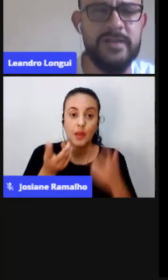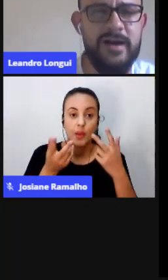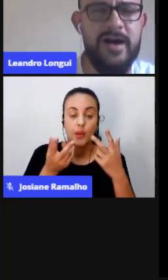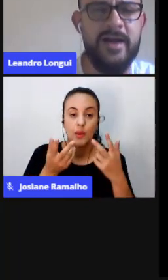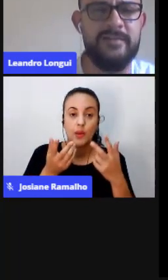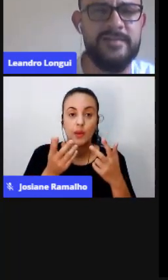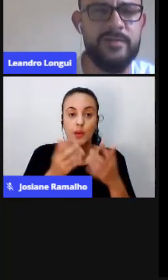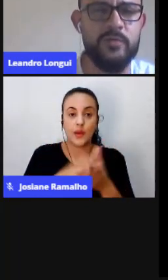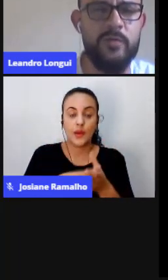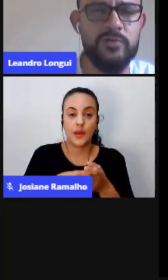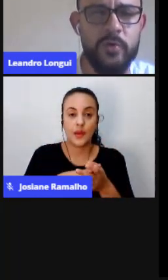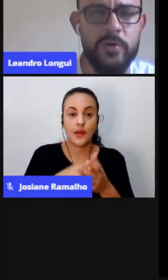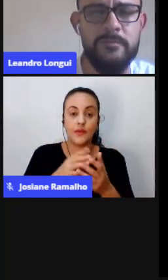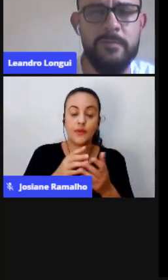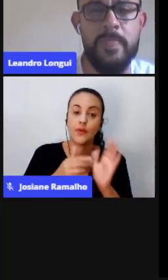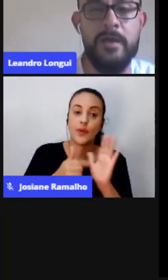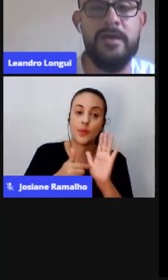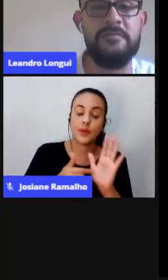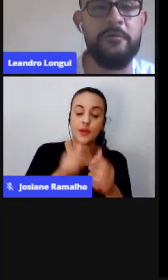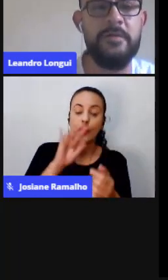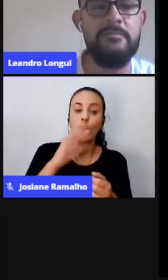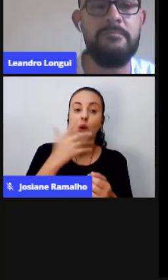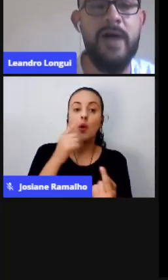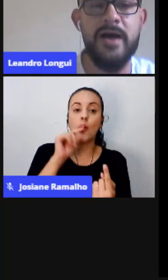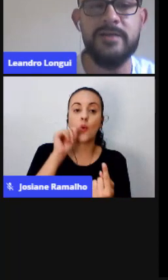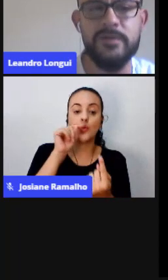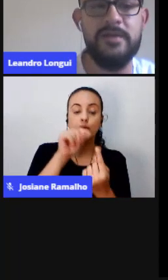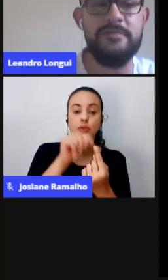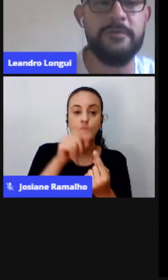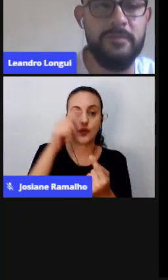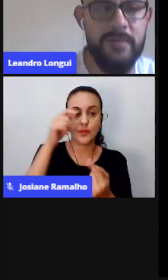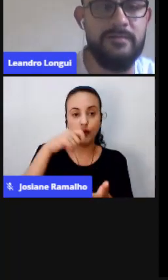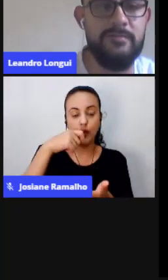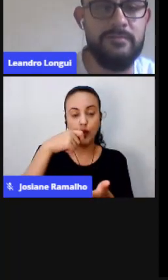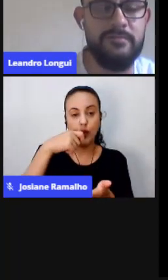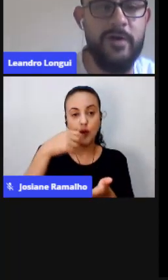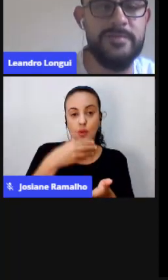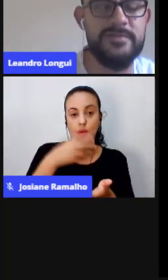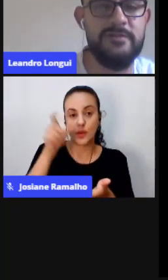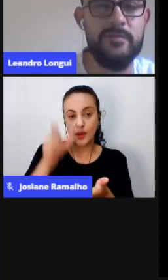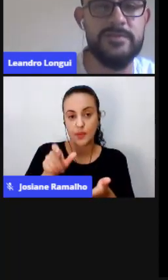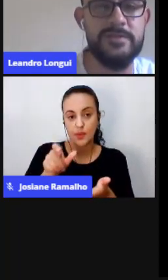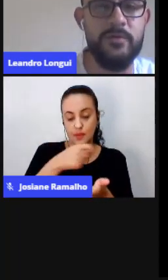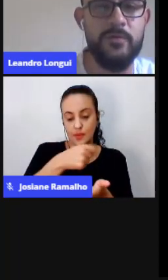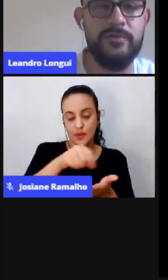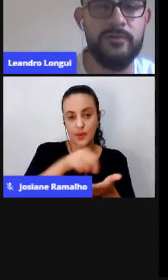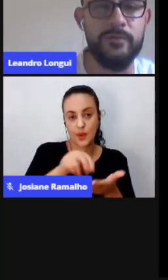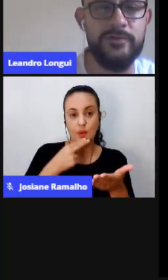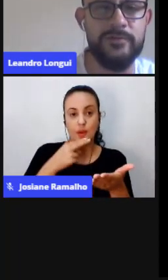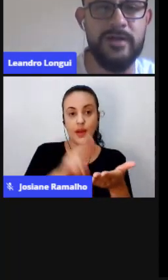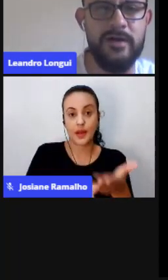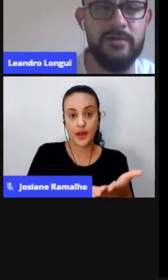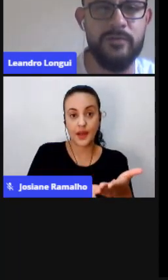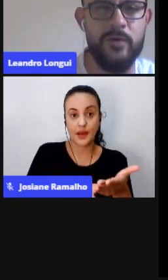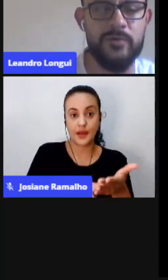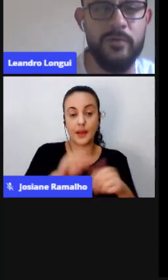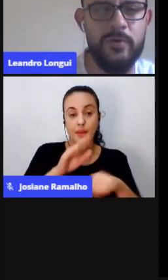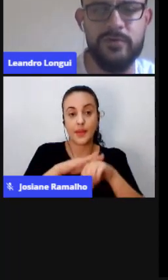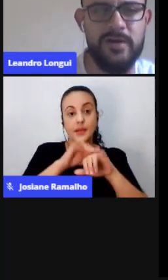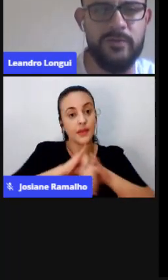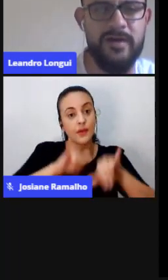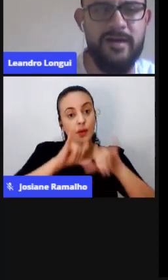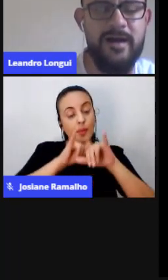passagens vão justificar a intenção do autor, que foi mais do que informar. Né? Observamos que o intuito